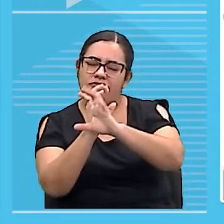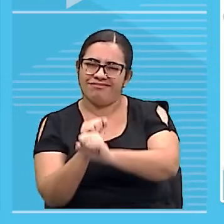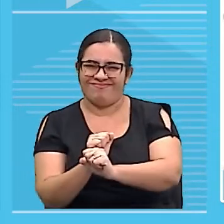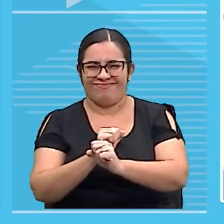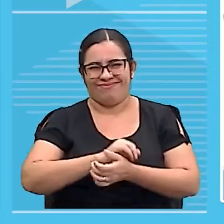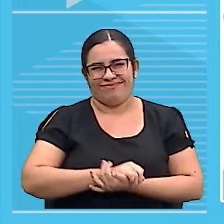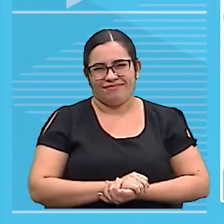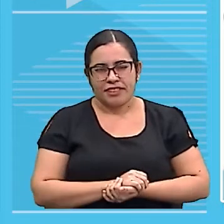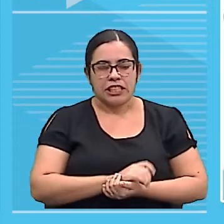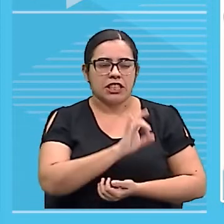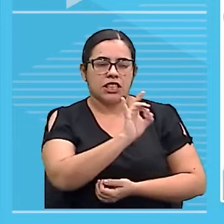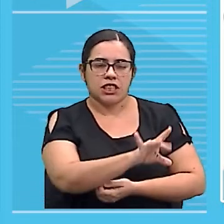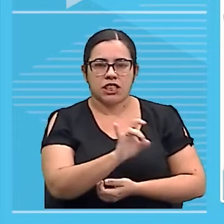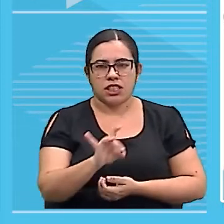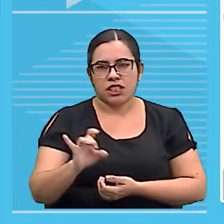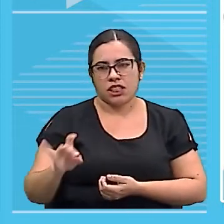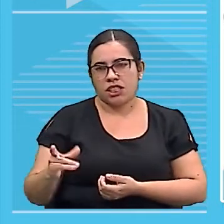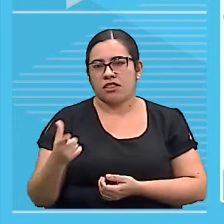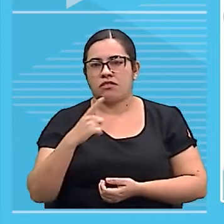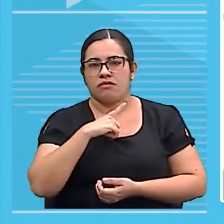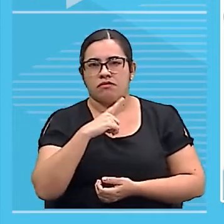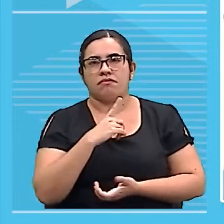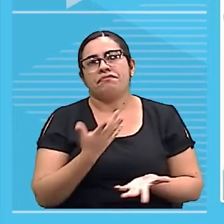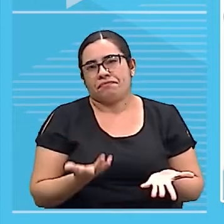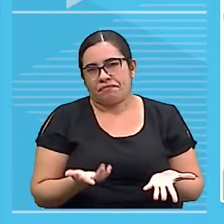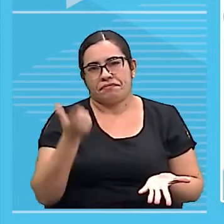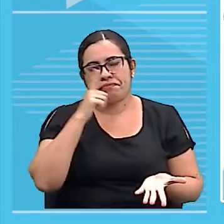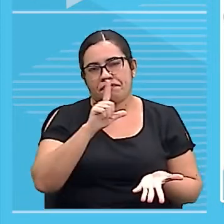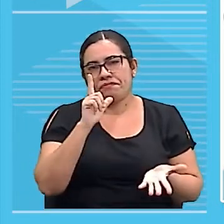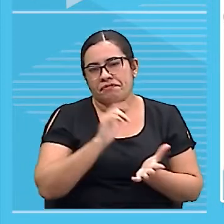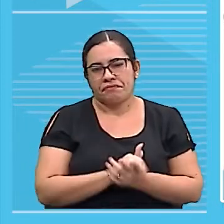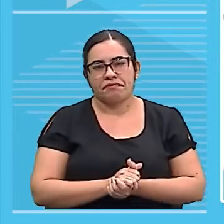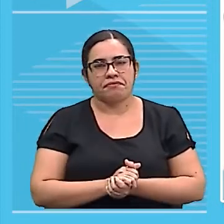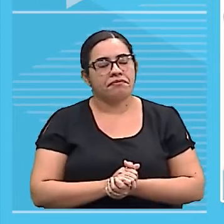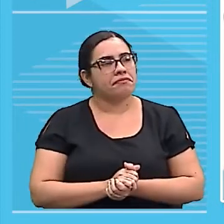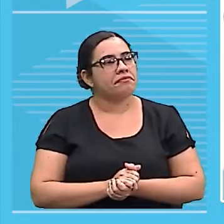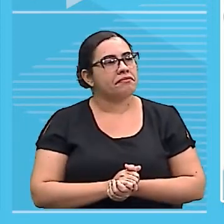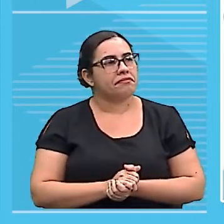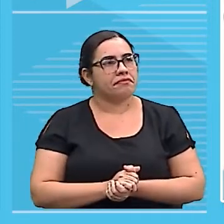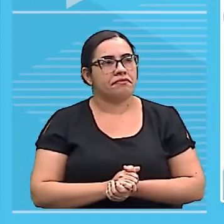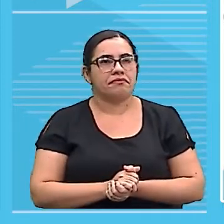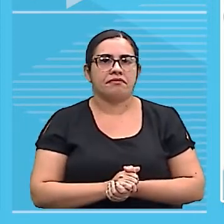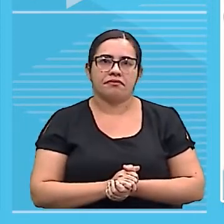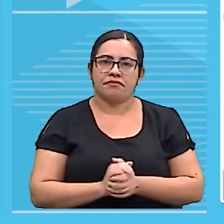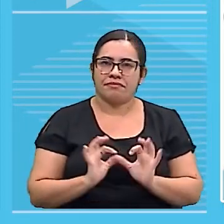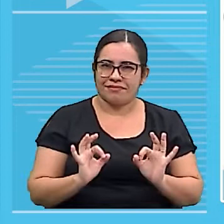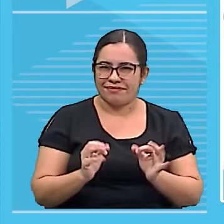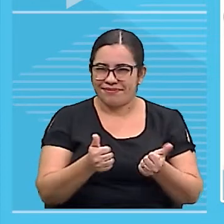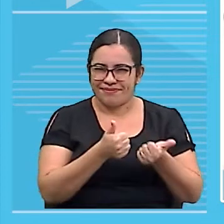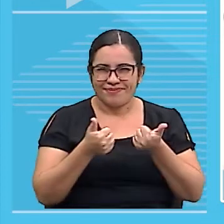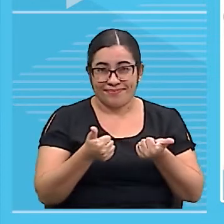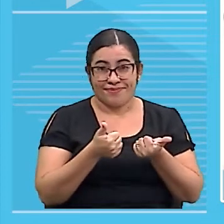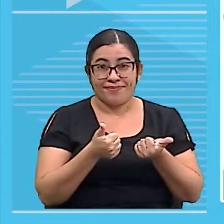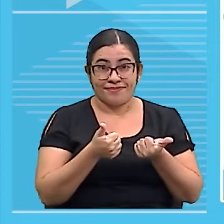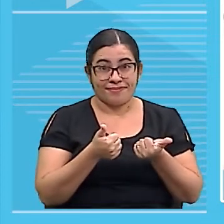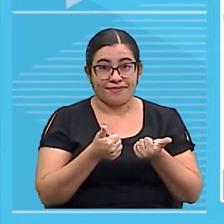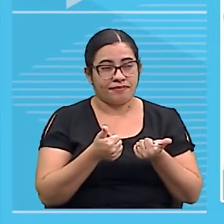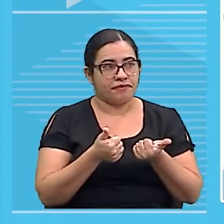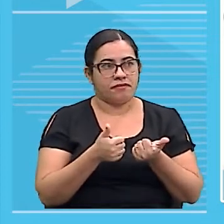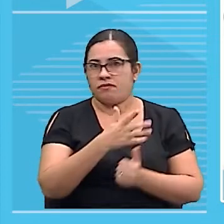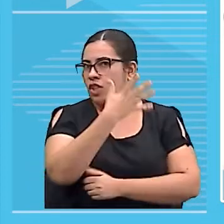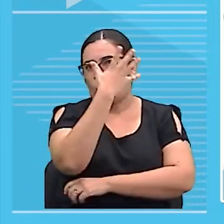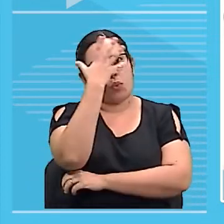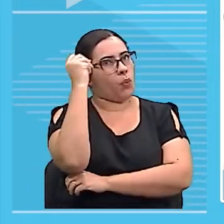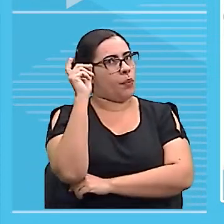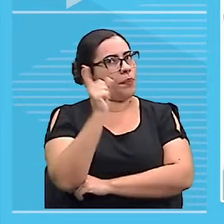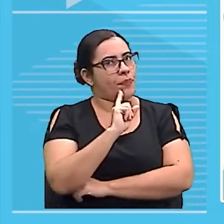tensões que cada vai receber cada um vai ter certo então não